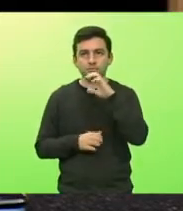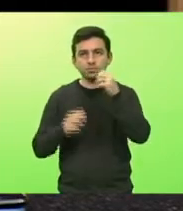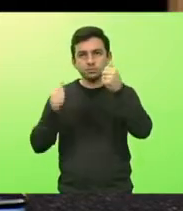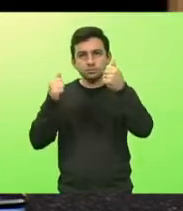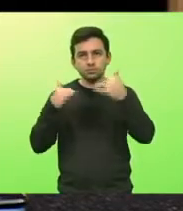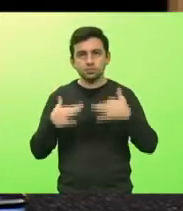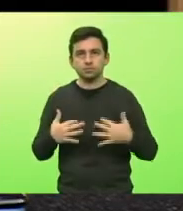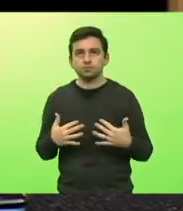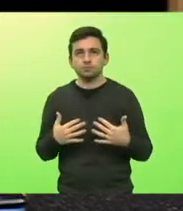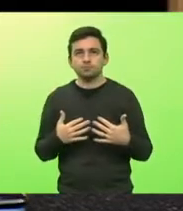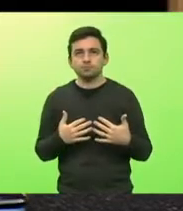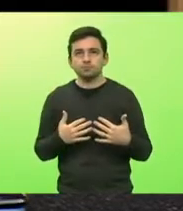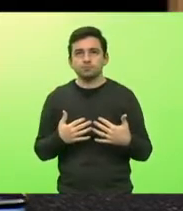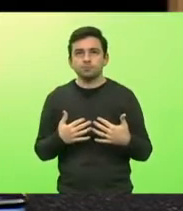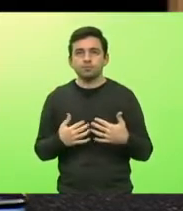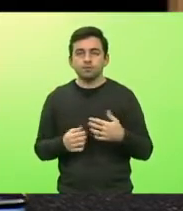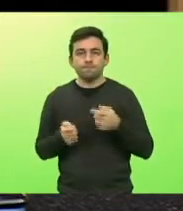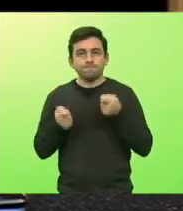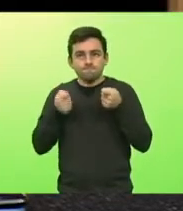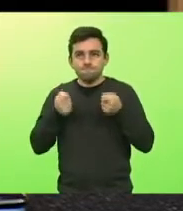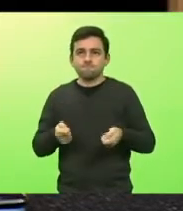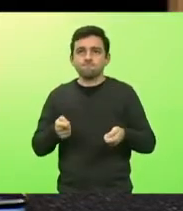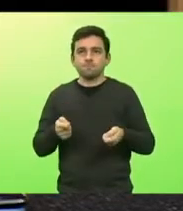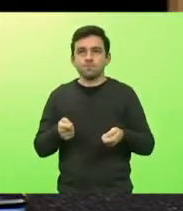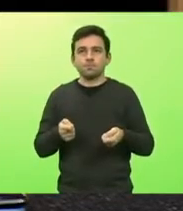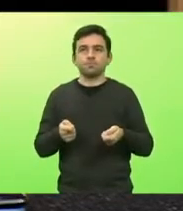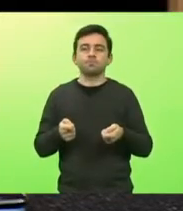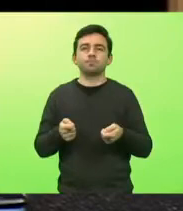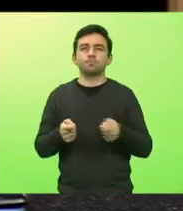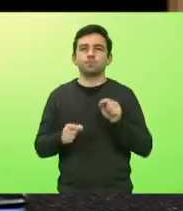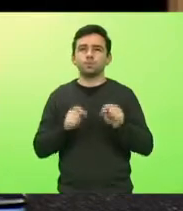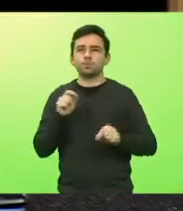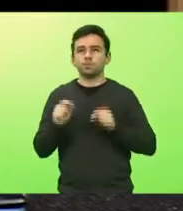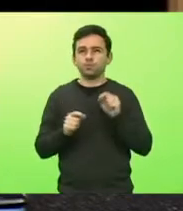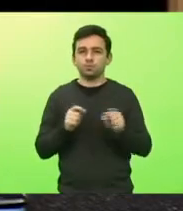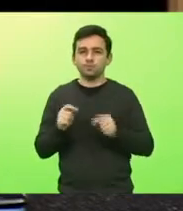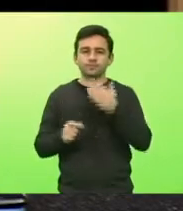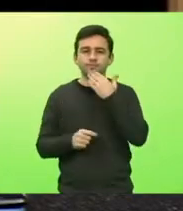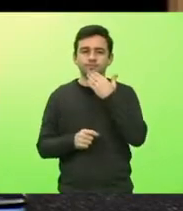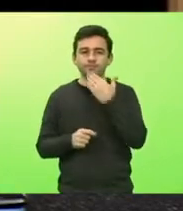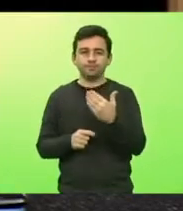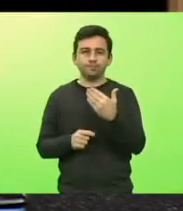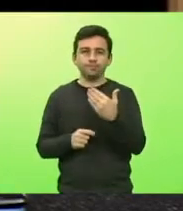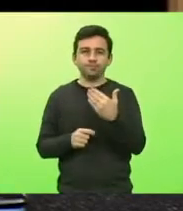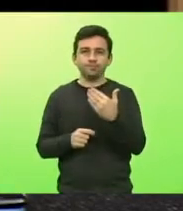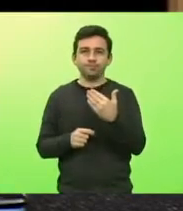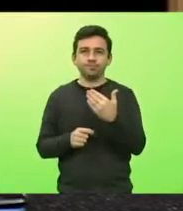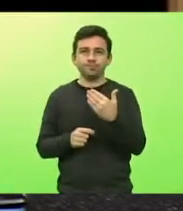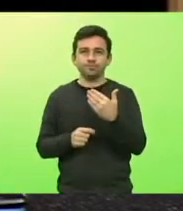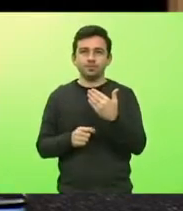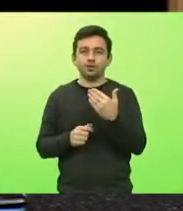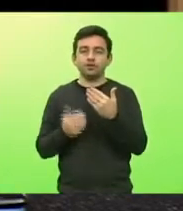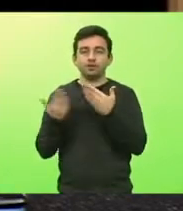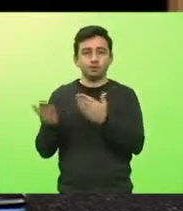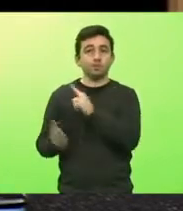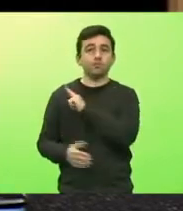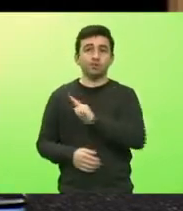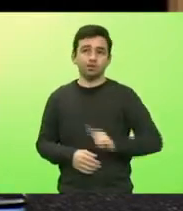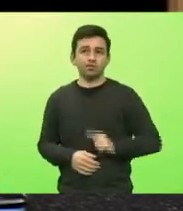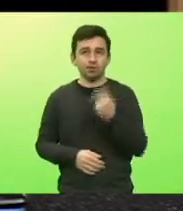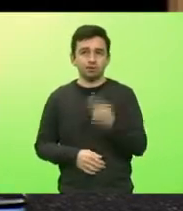uma forma muito firme, um posicionamento, um apelo, olhando aqui para o governo do Estado de Santa